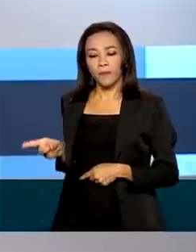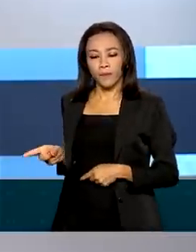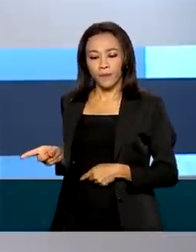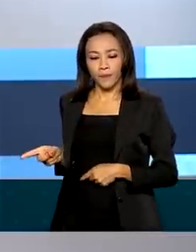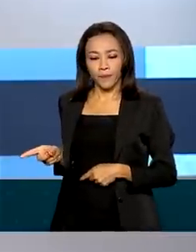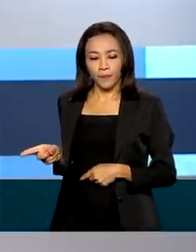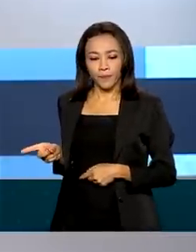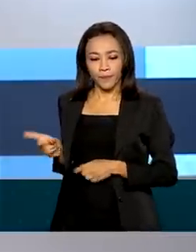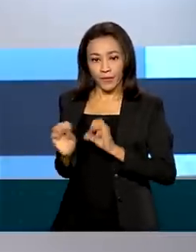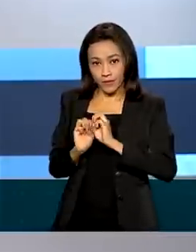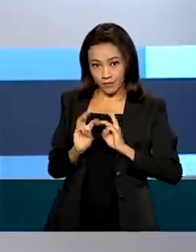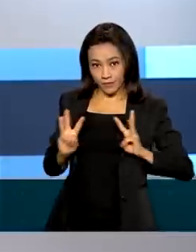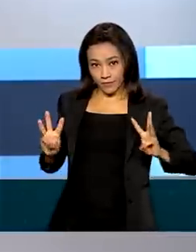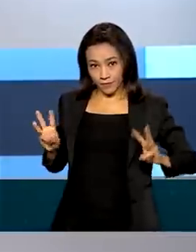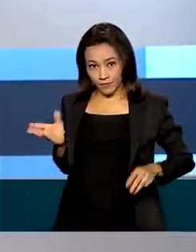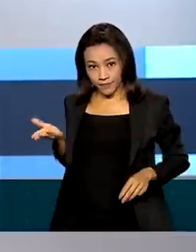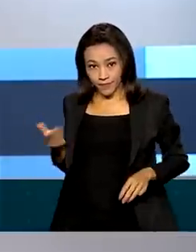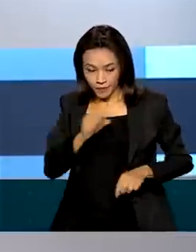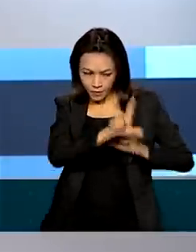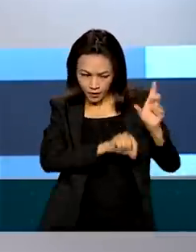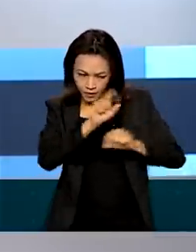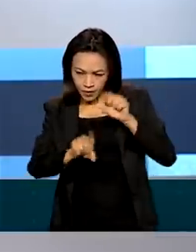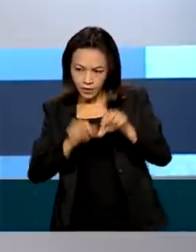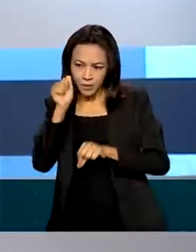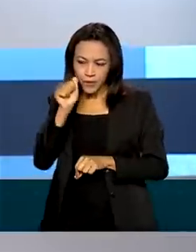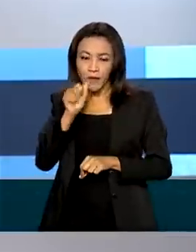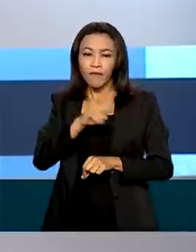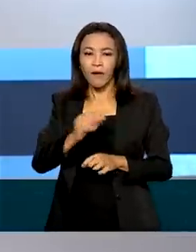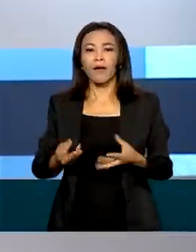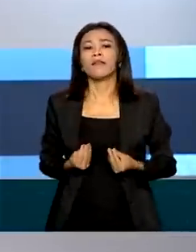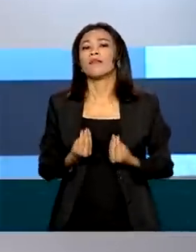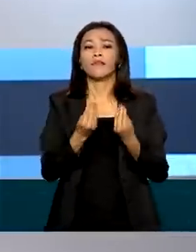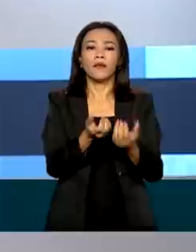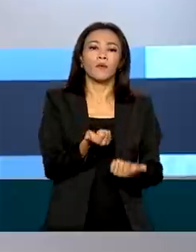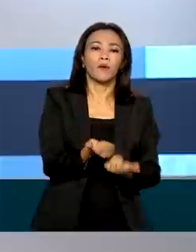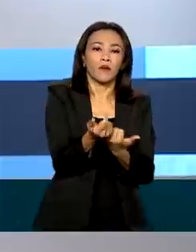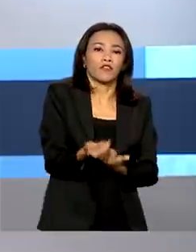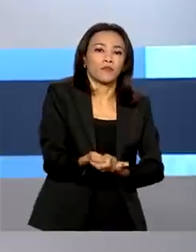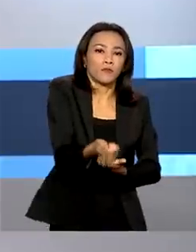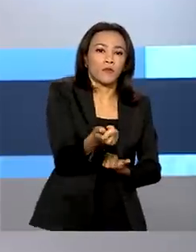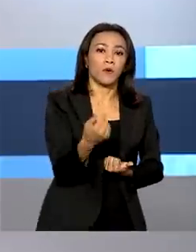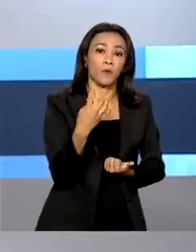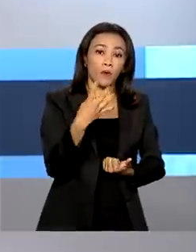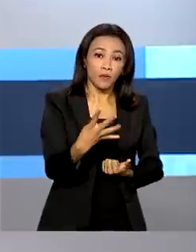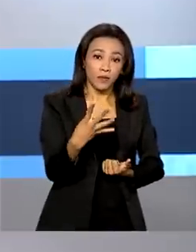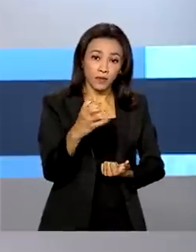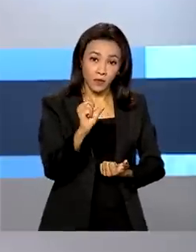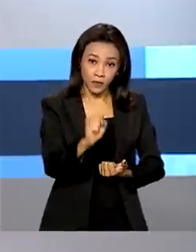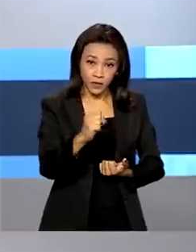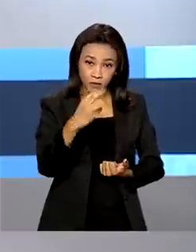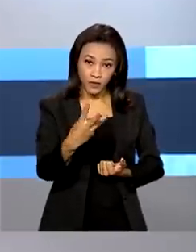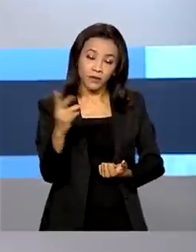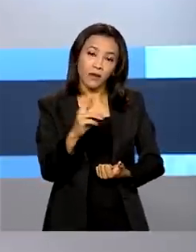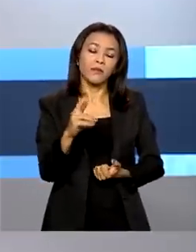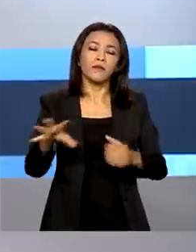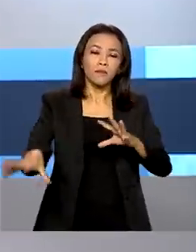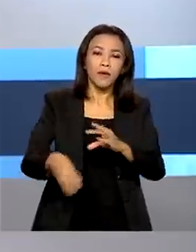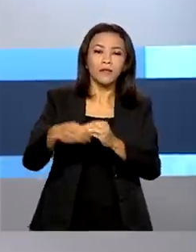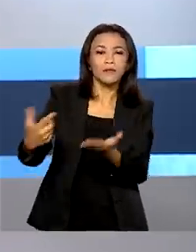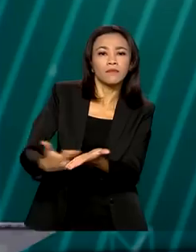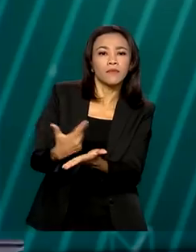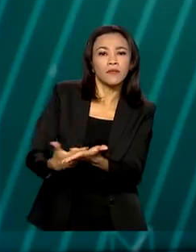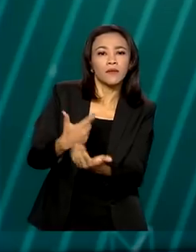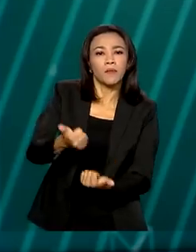gov.br/ctn as candidatas selecionadas vão receber um auxílio de 483 e material de